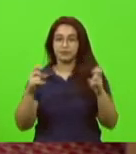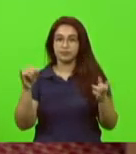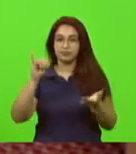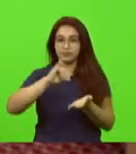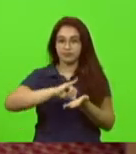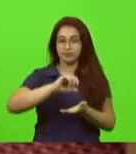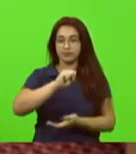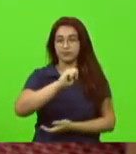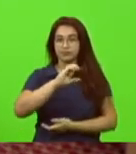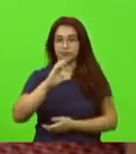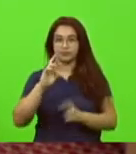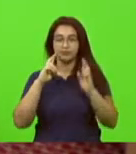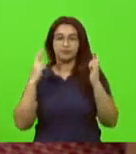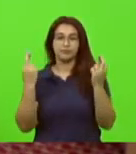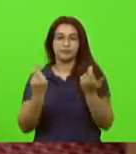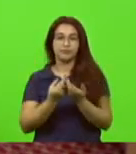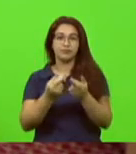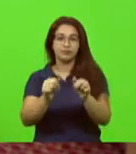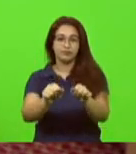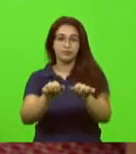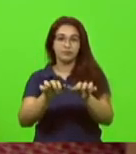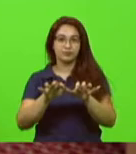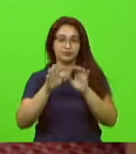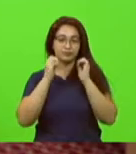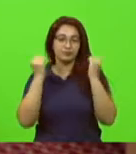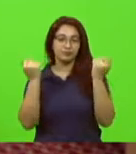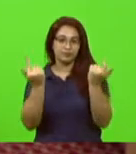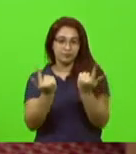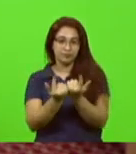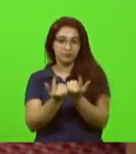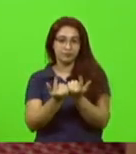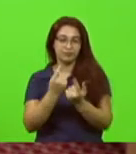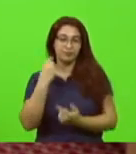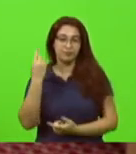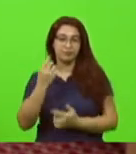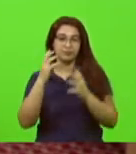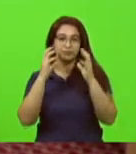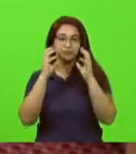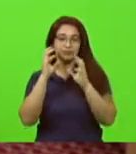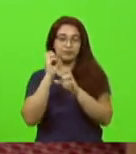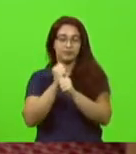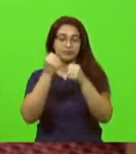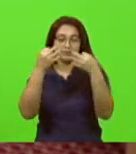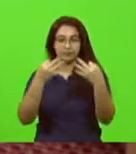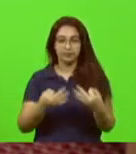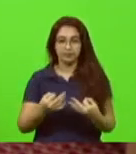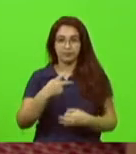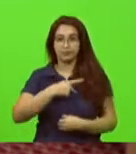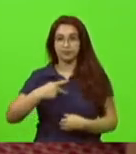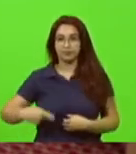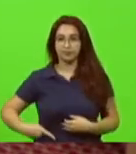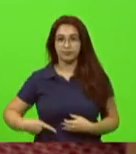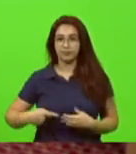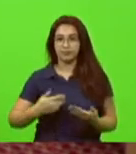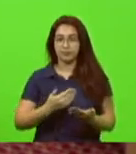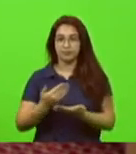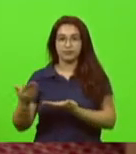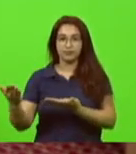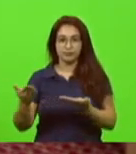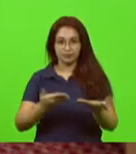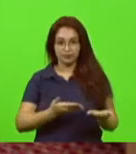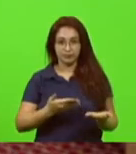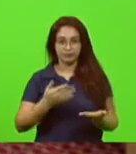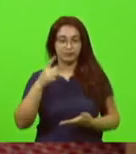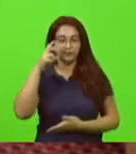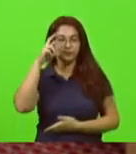reuniu-se a Assembleia Legislativa em sessão ordinária, havendo quórum regimental. O senhor presidente declarou abertos os trabalhos e convidou o senhor deputado Ricardo